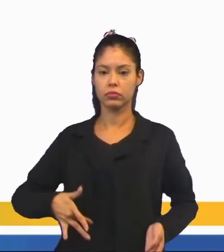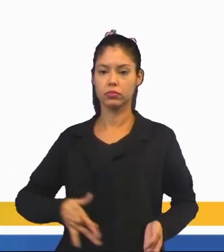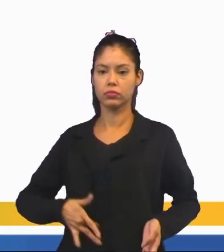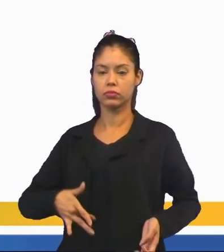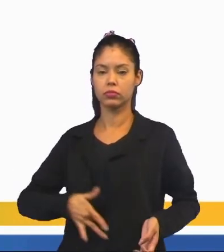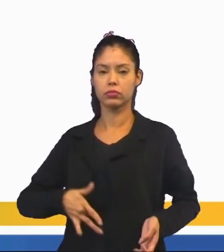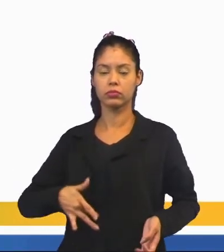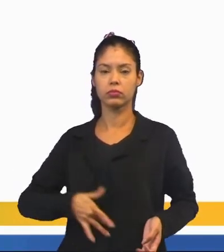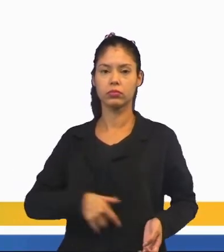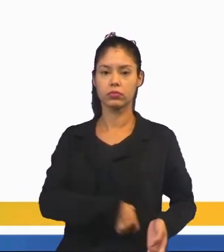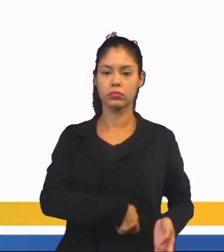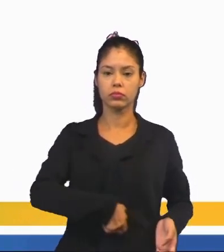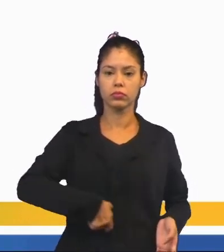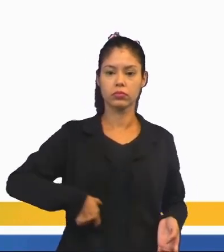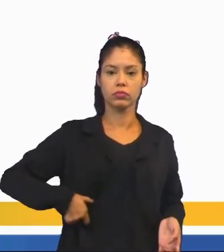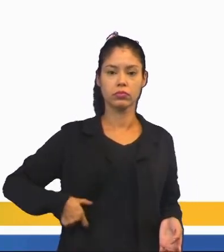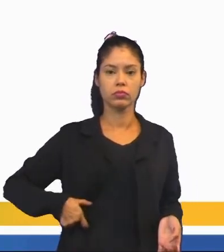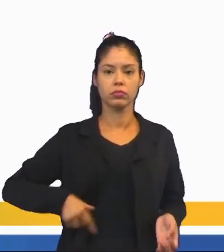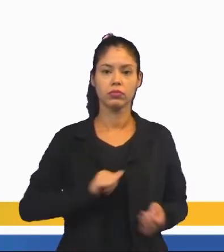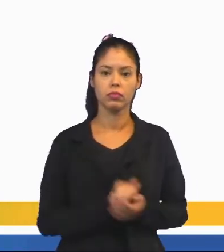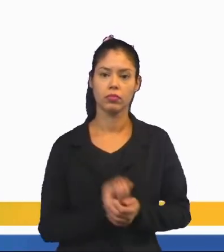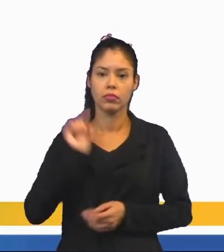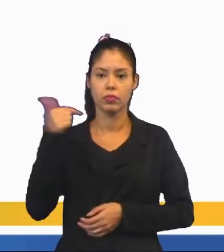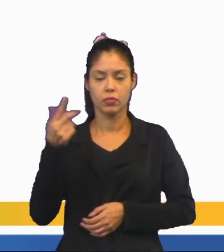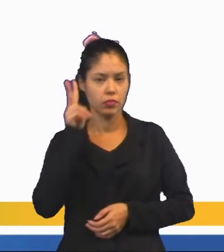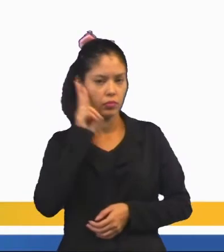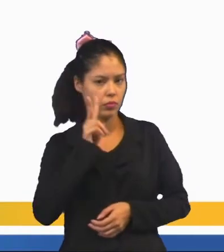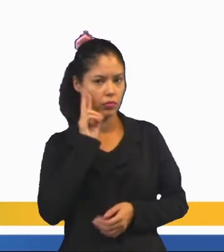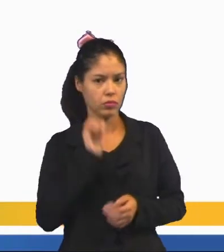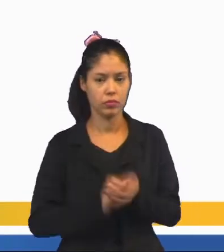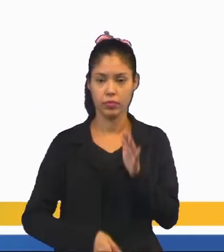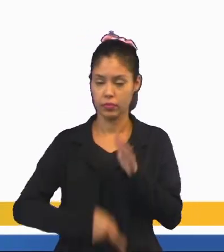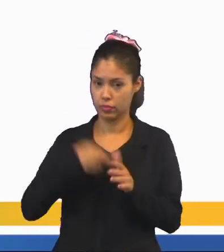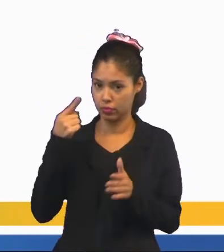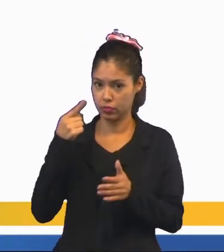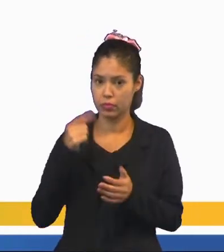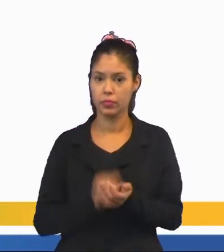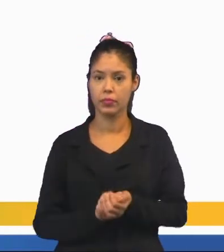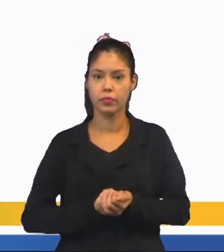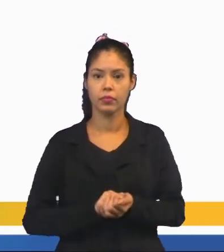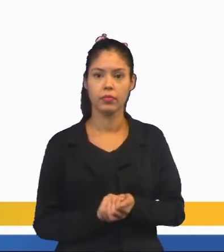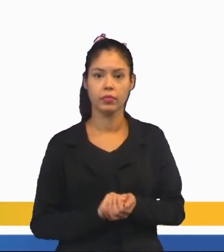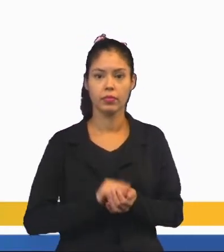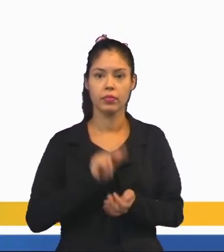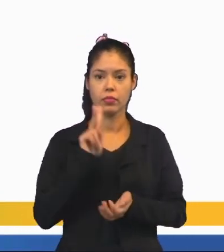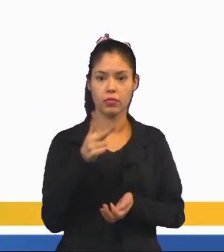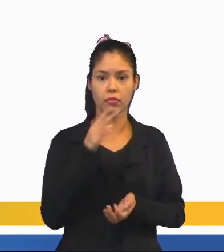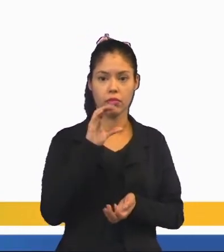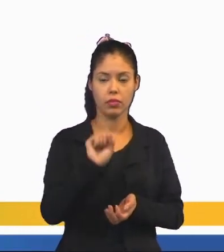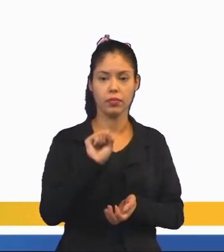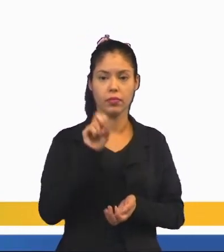gastrointestinal. É importante lembrar que depois da primeira infecção, a primária, o